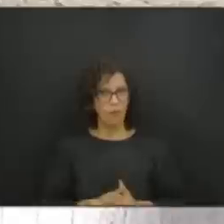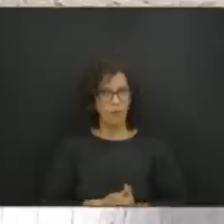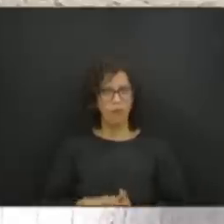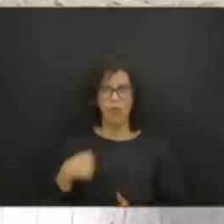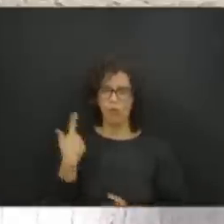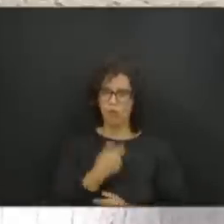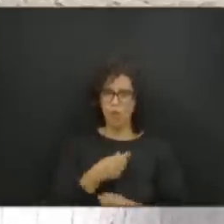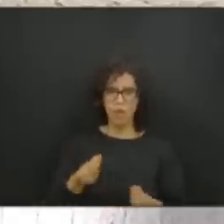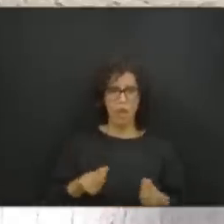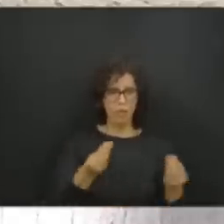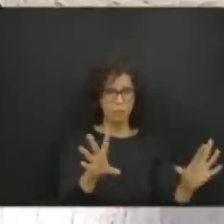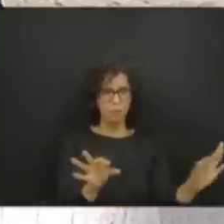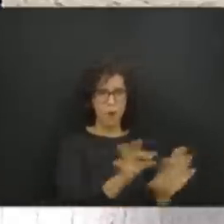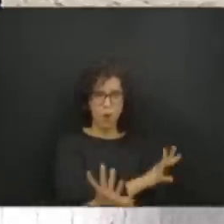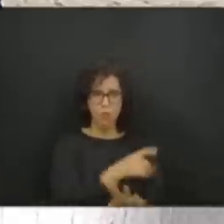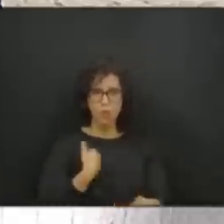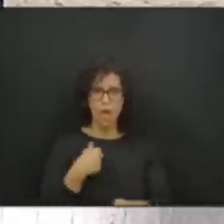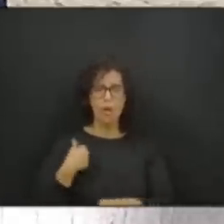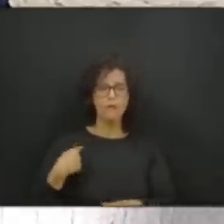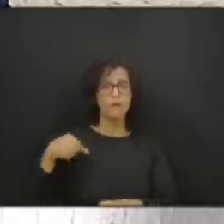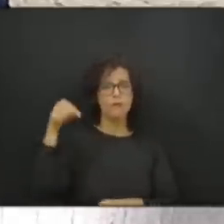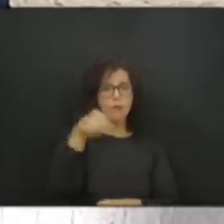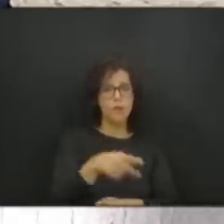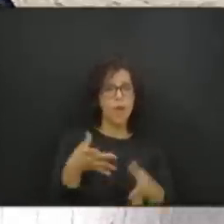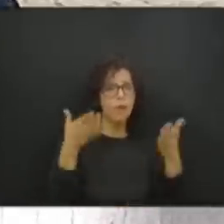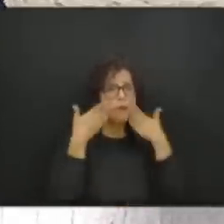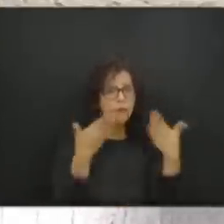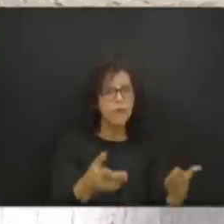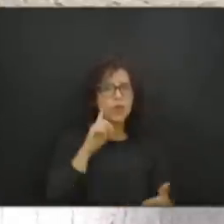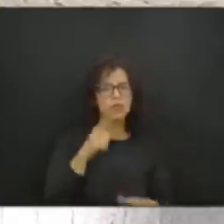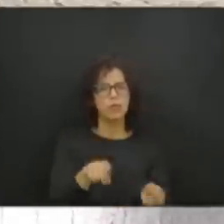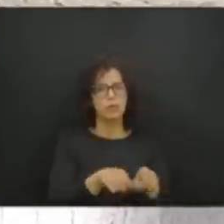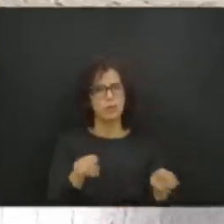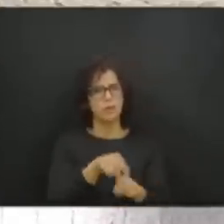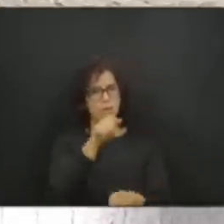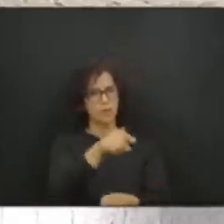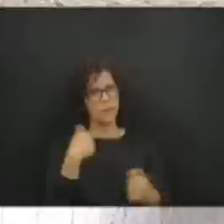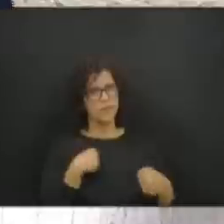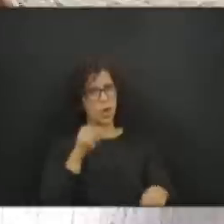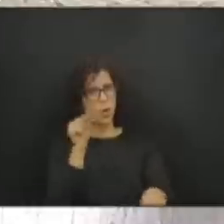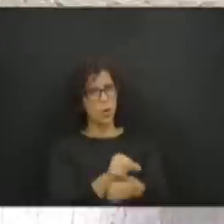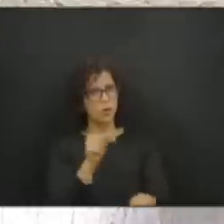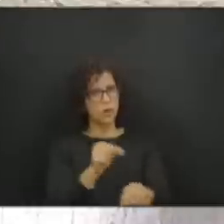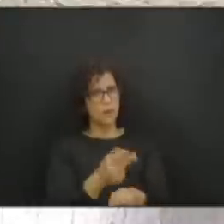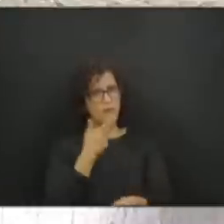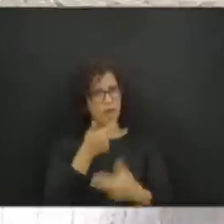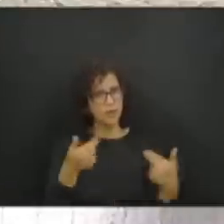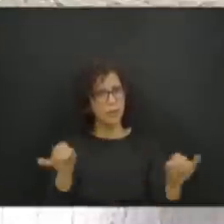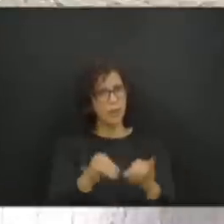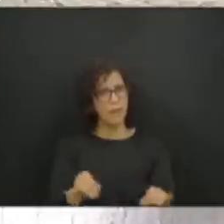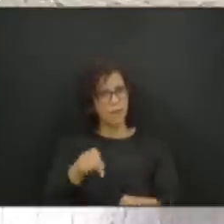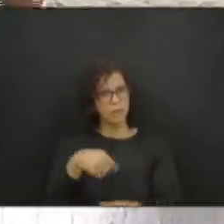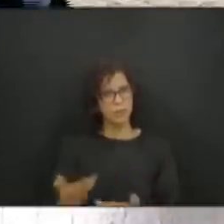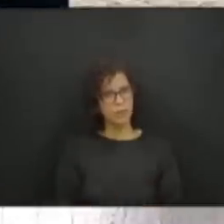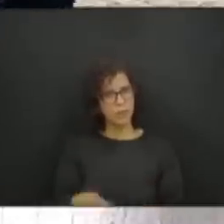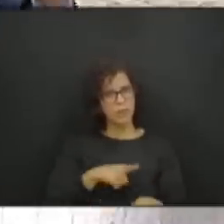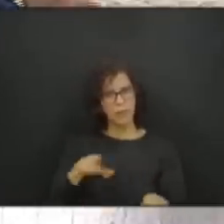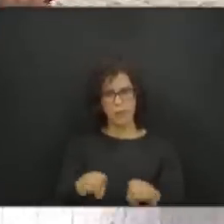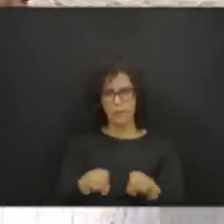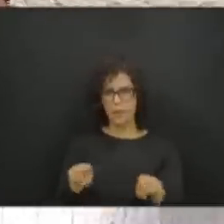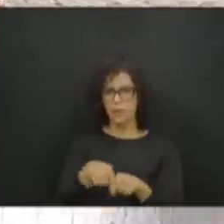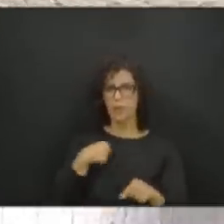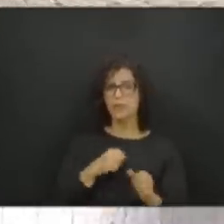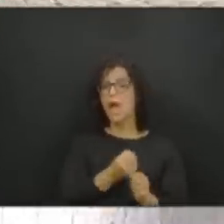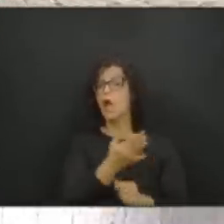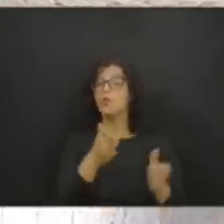e nós entregamos eu estive lá no dia vossa excelência' tem que cuidar quando fala aqui são